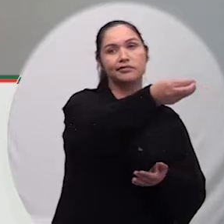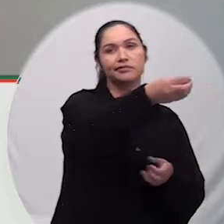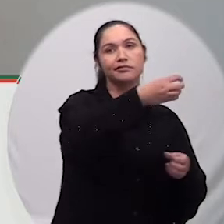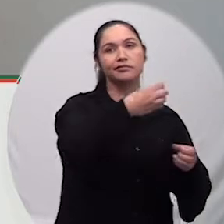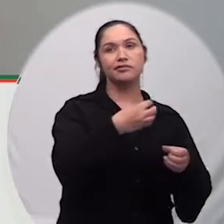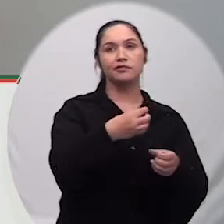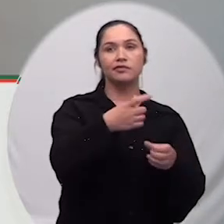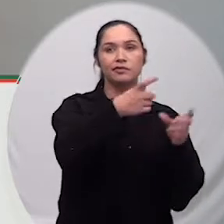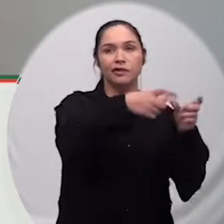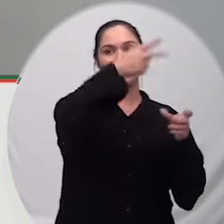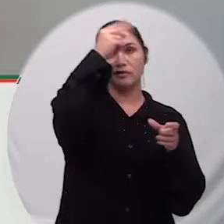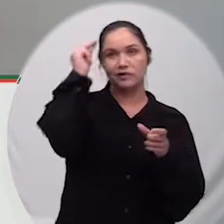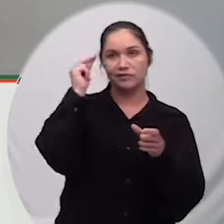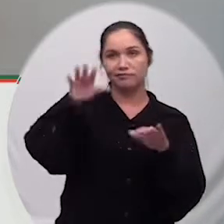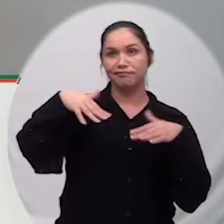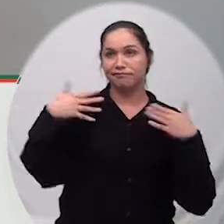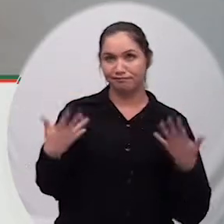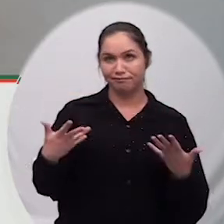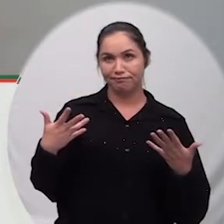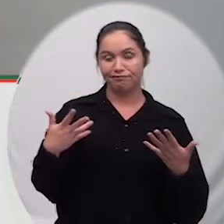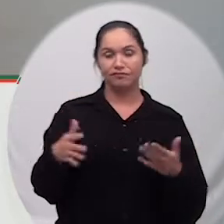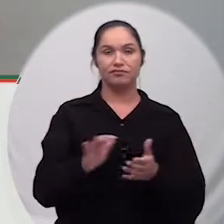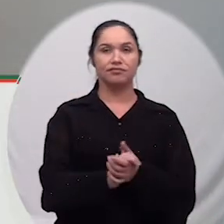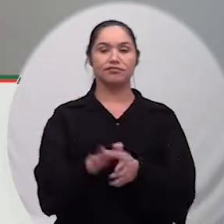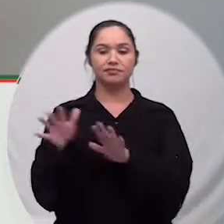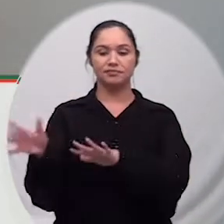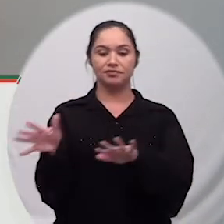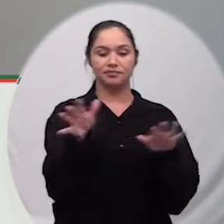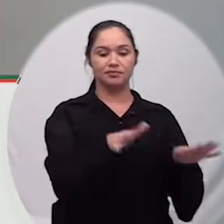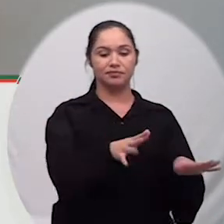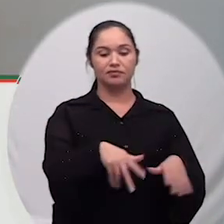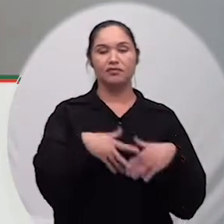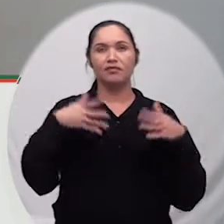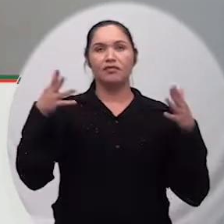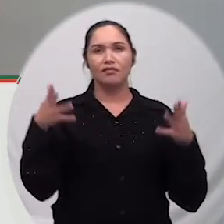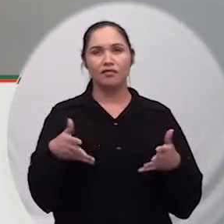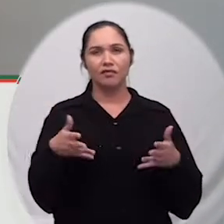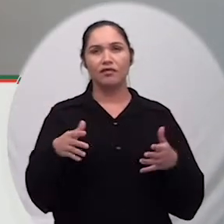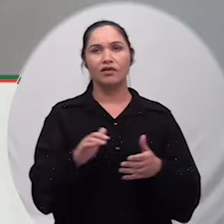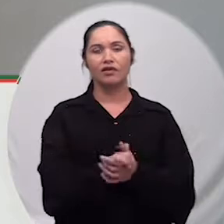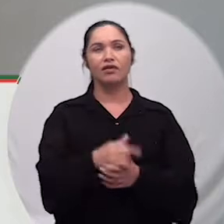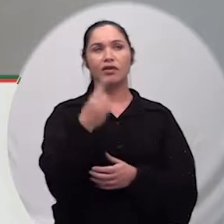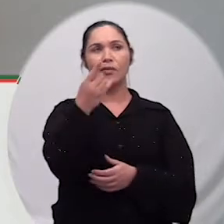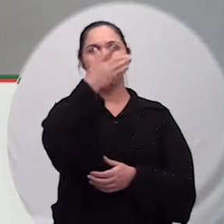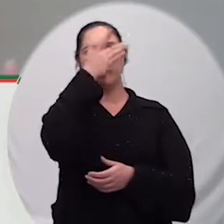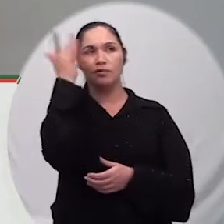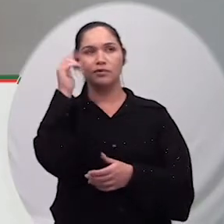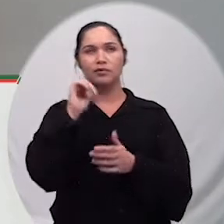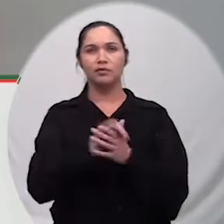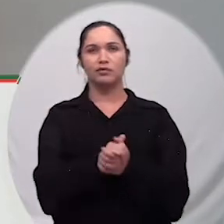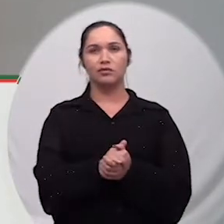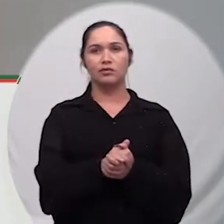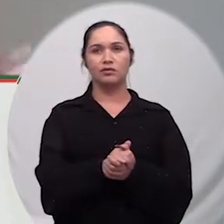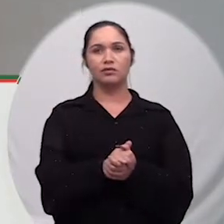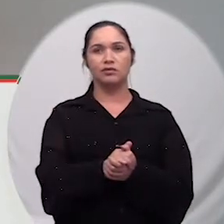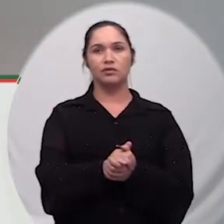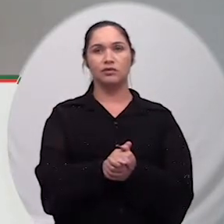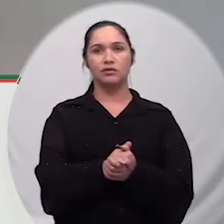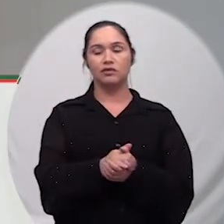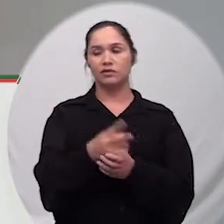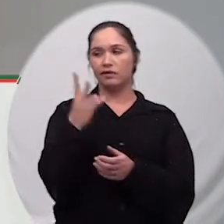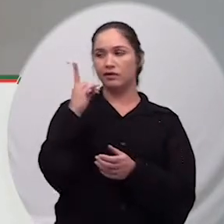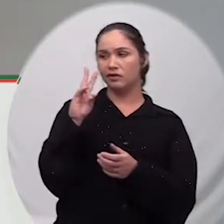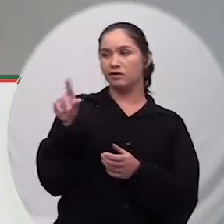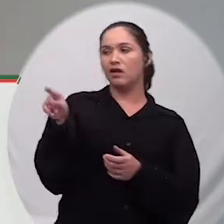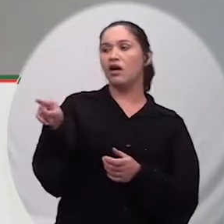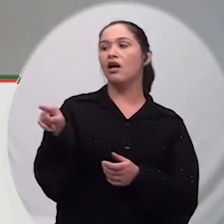passam para o município. Essa, né, o porquê agora nós olhamos. Um borracheiro, quando ele vai arrumar um pneu de um carro, ele não vê pelo valor do carro para cobrar mais ou menos,